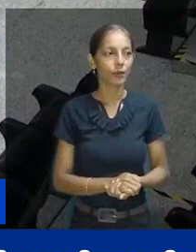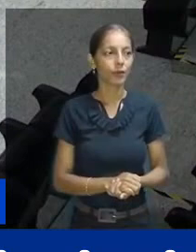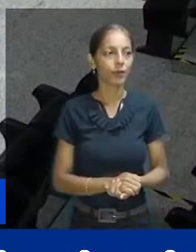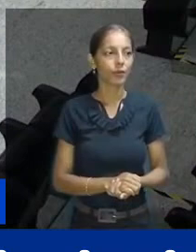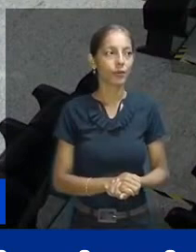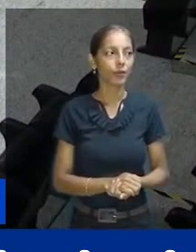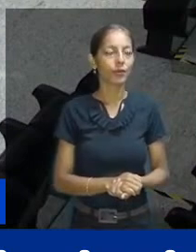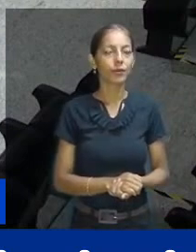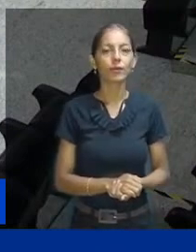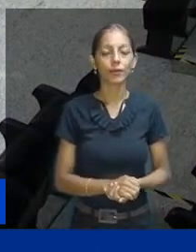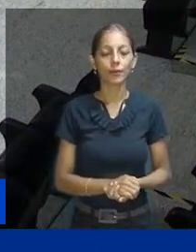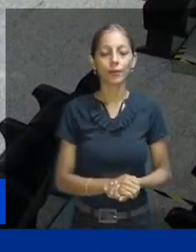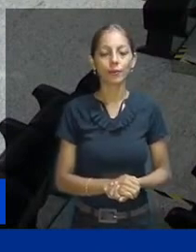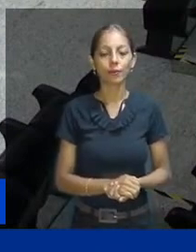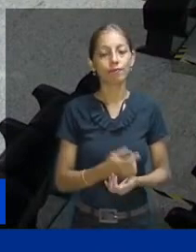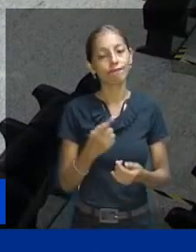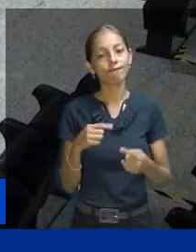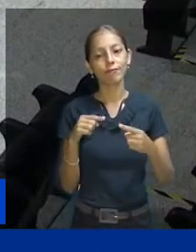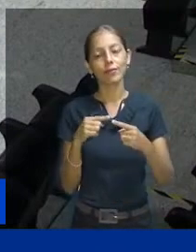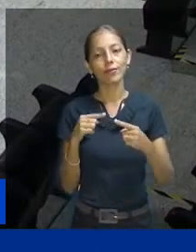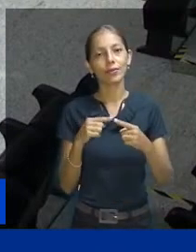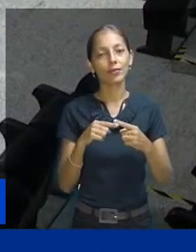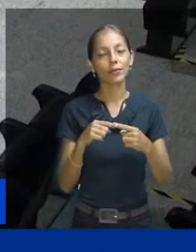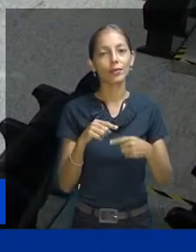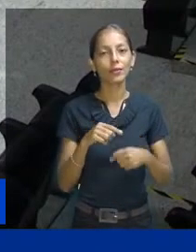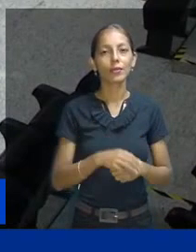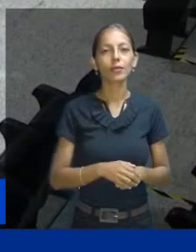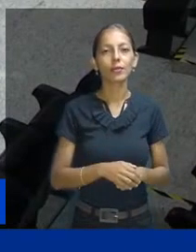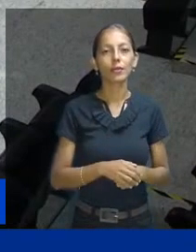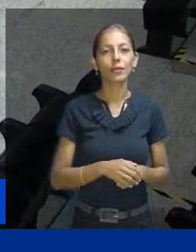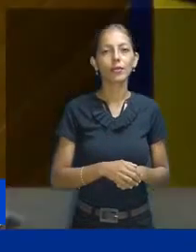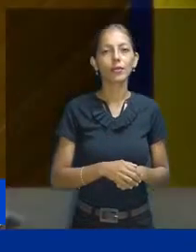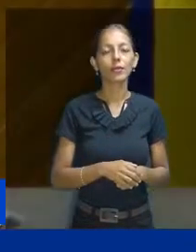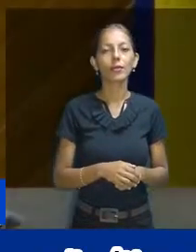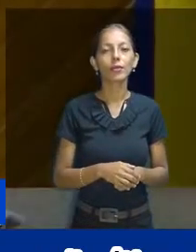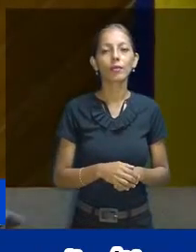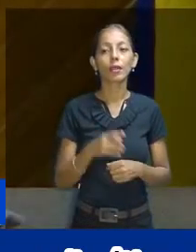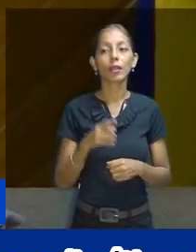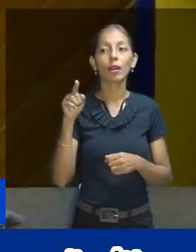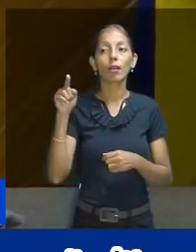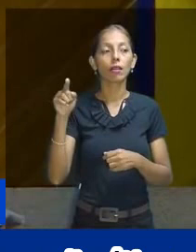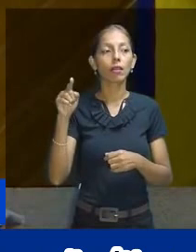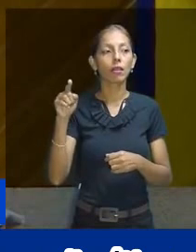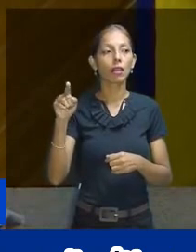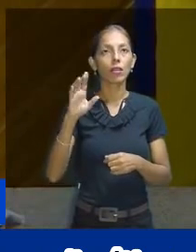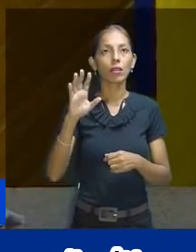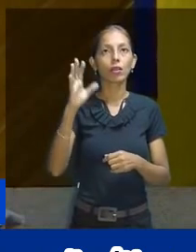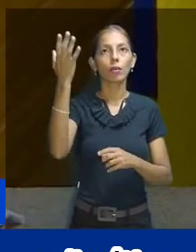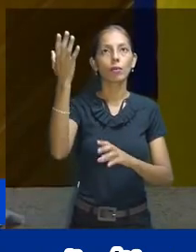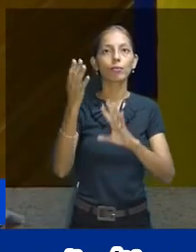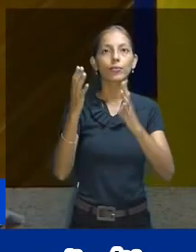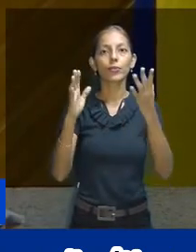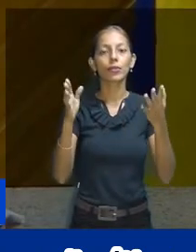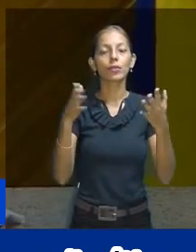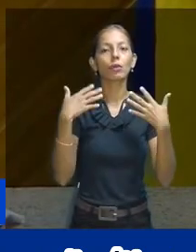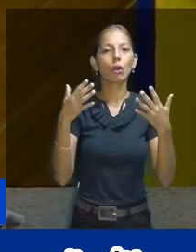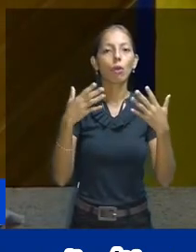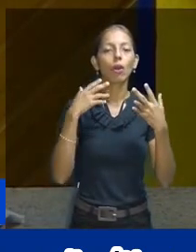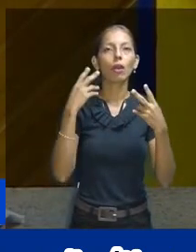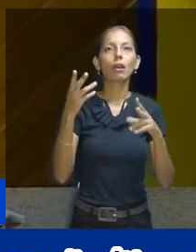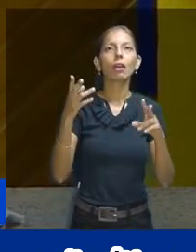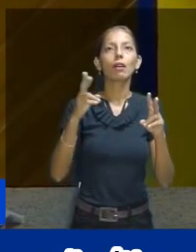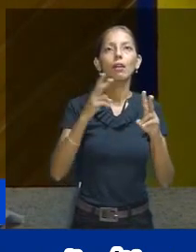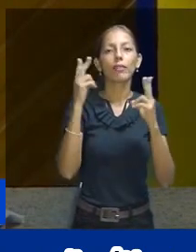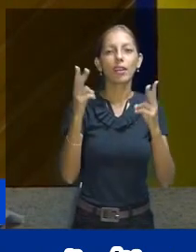que trata exatamente da ação contra a mudança global do clima, né, medidas urgentes a serem tomadas para combater